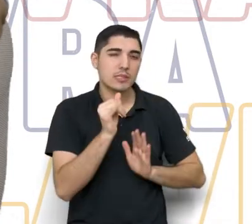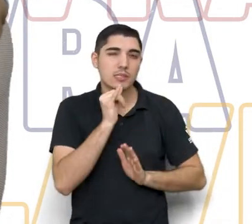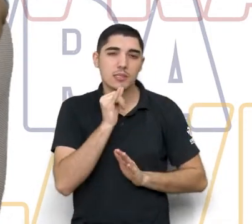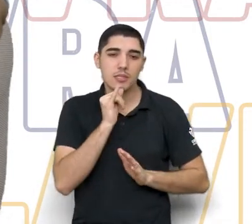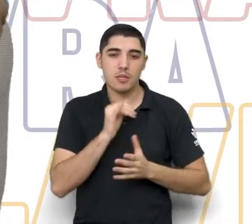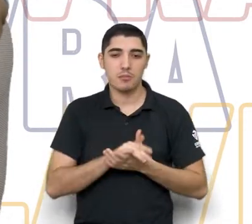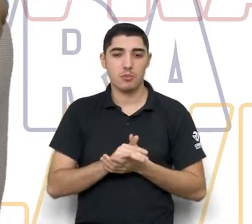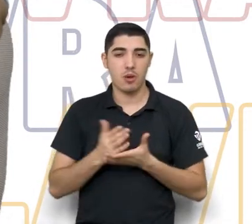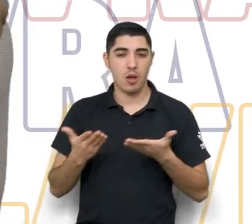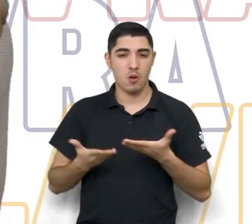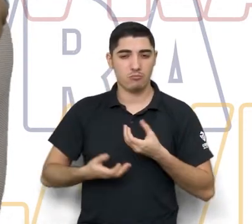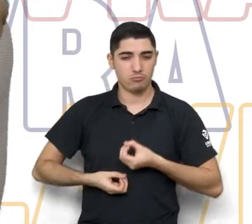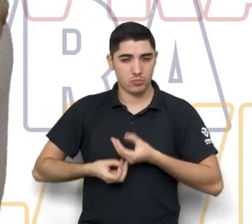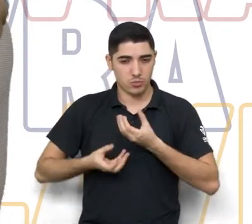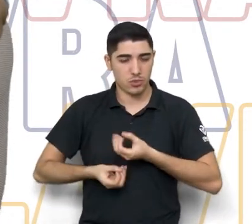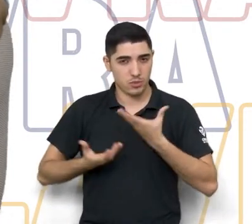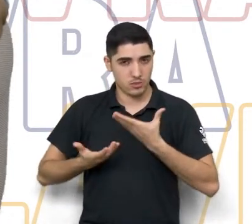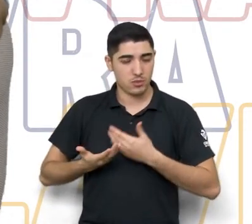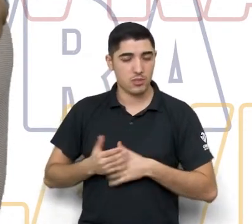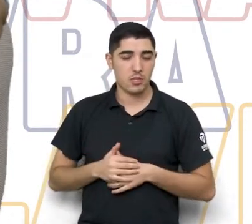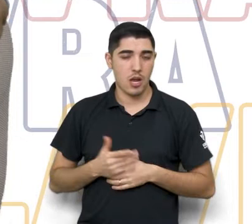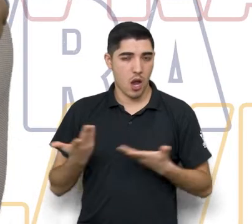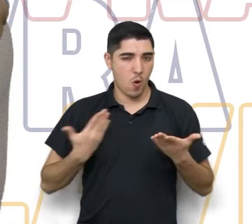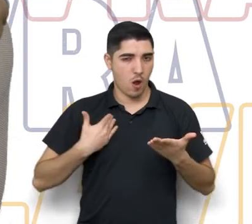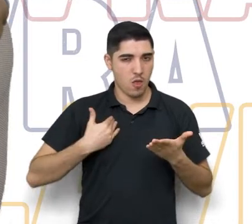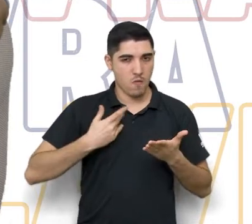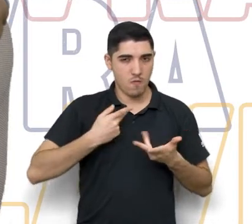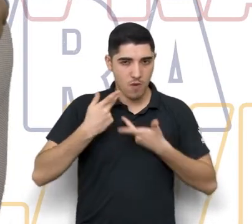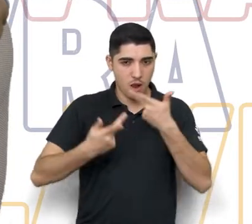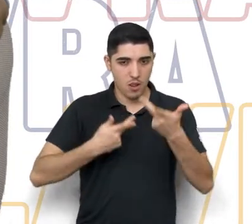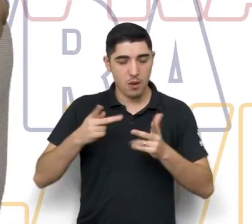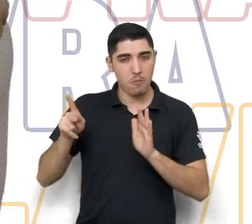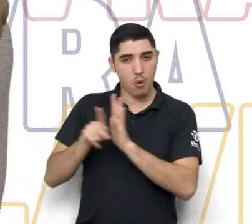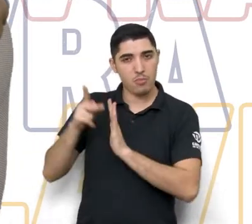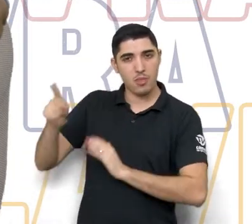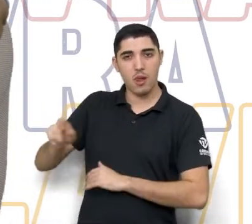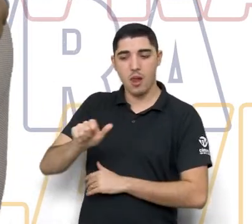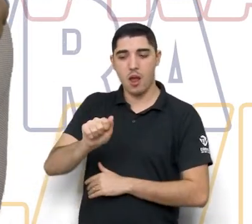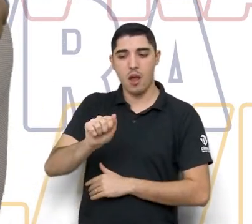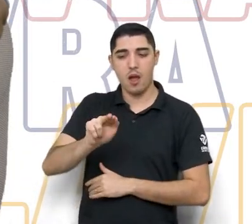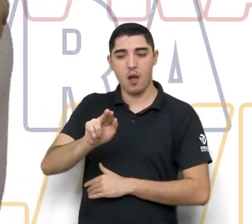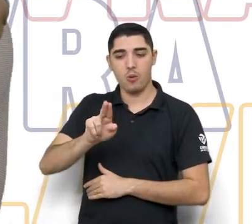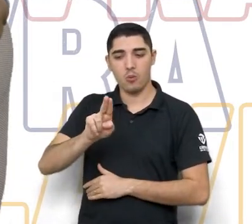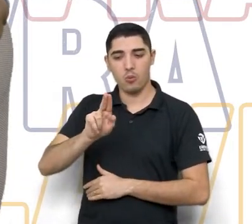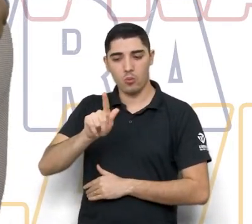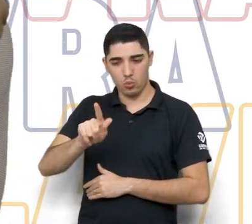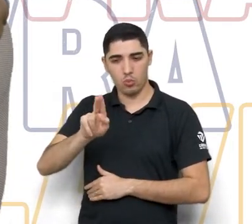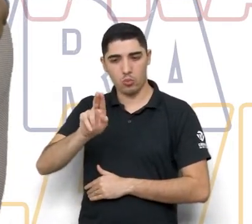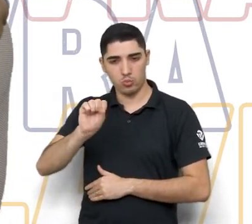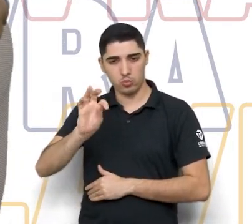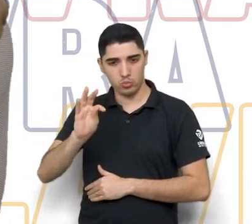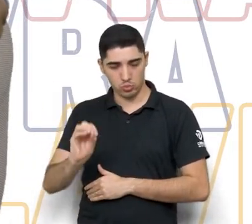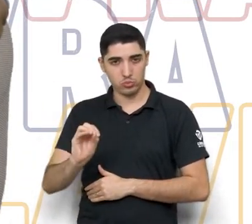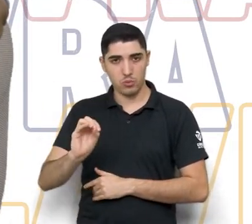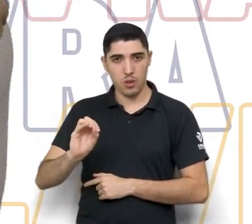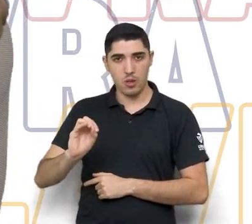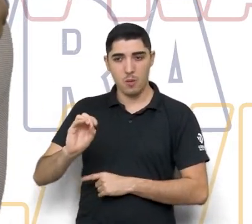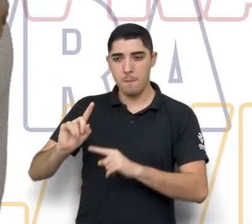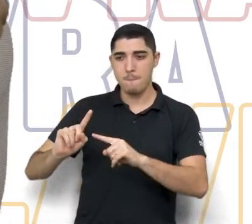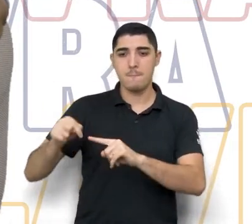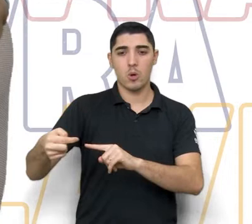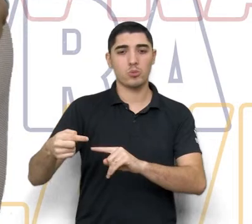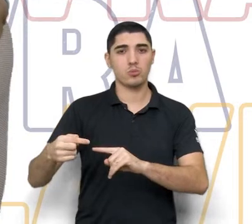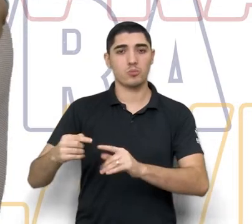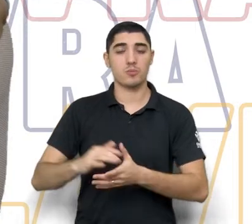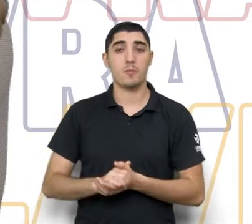um poema do Augusto de Campos, né? O Pós-Tudo. E